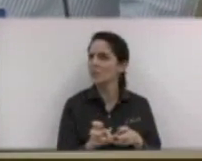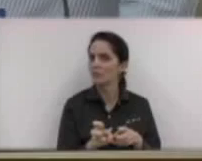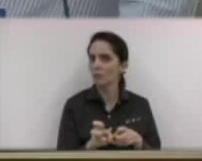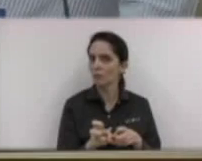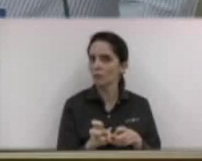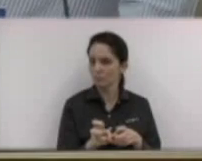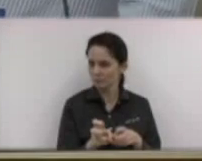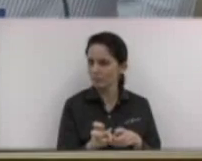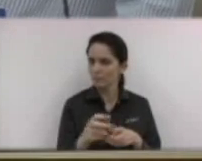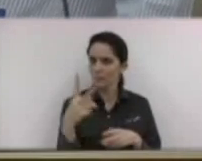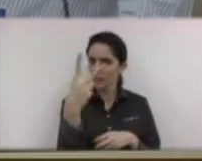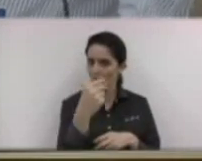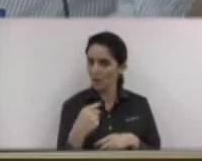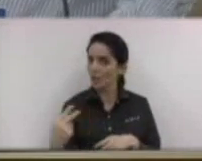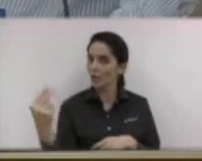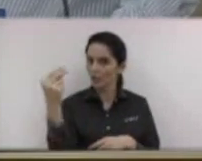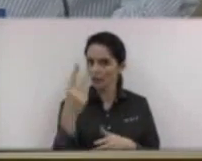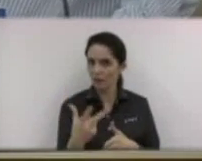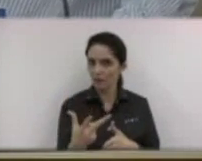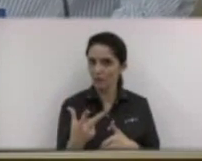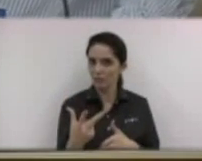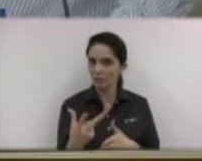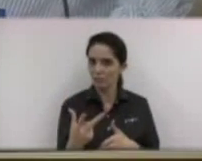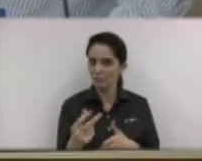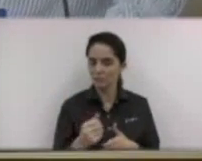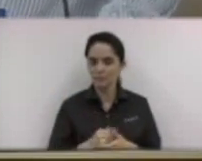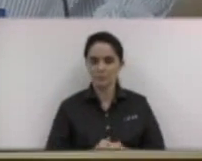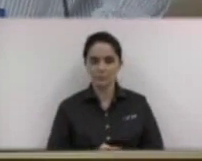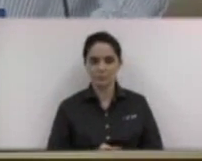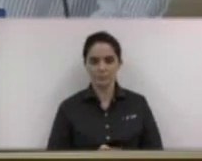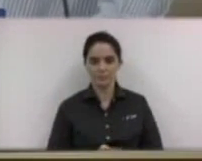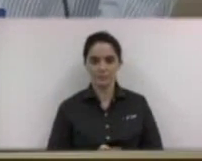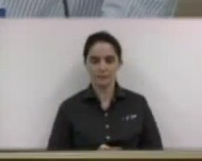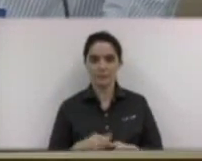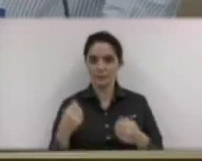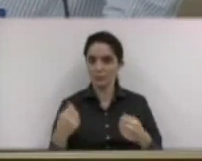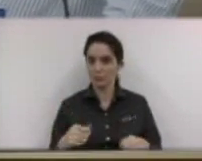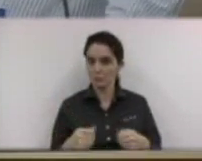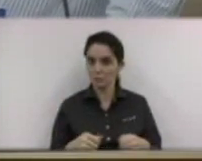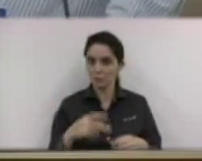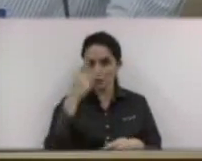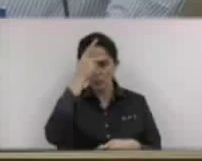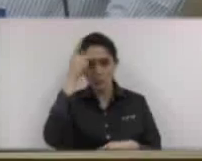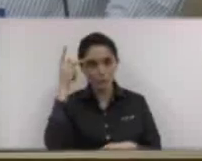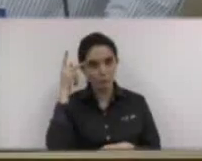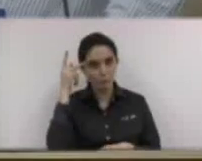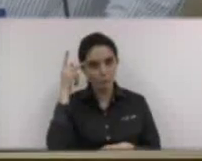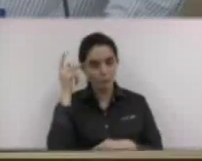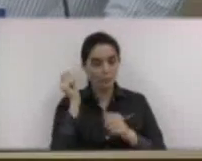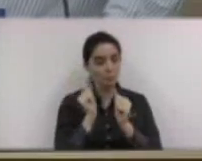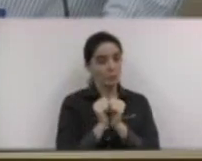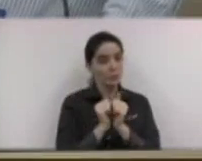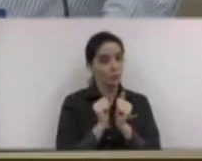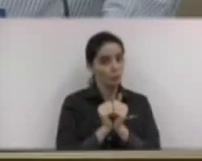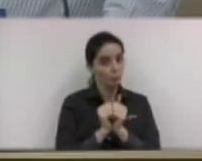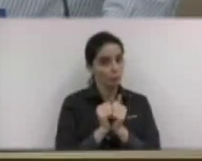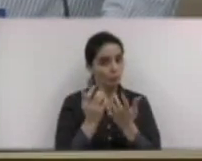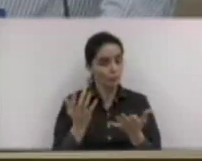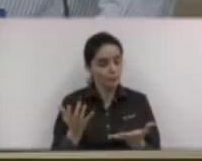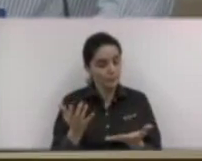pessoas, algumas denominações que existem na cidade, chamar essas pessoas para estarem junto com a gente.